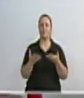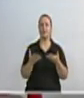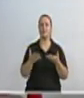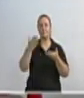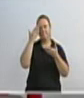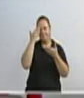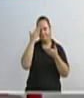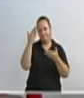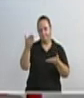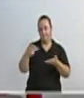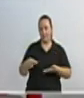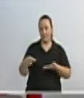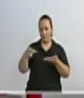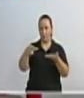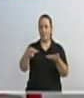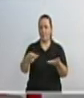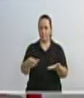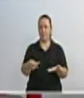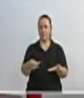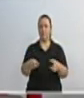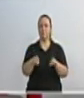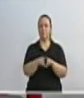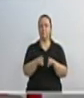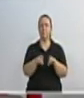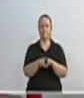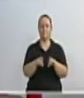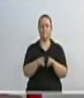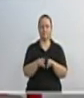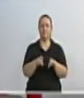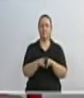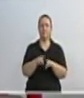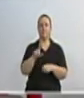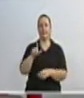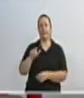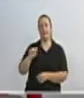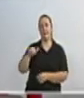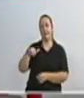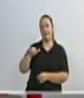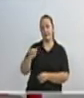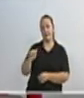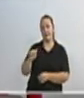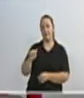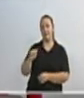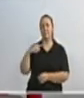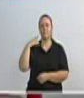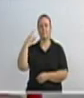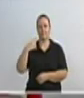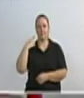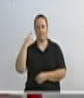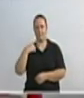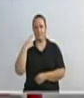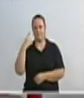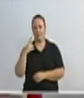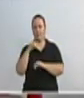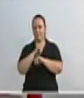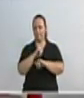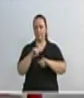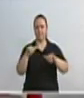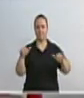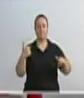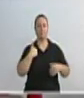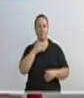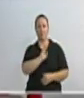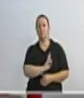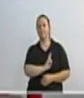foi feito, trazer aqui a mensagem da deputada Ana Paula Lima, né, deputada estadual de Blumenau,